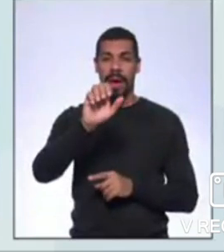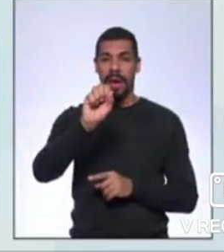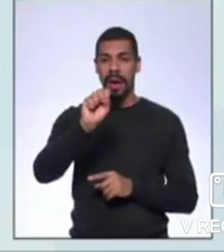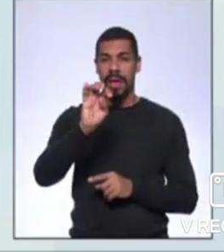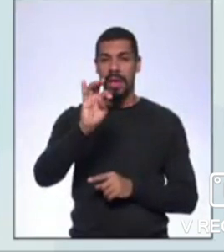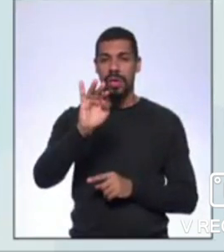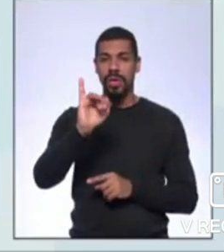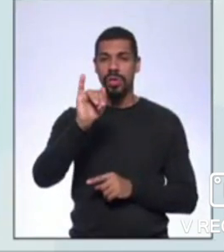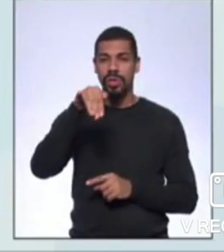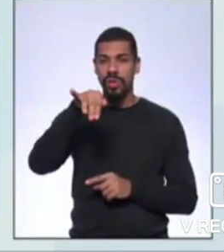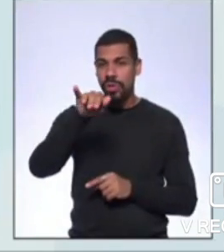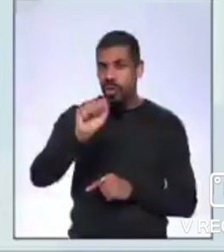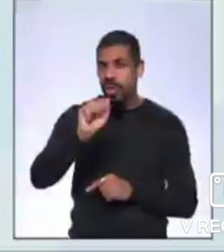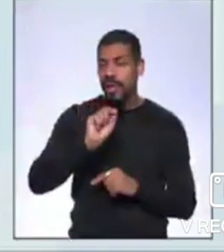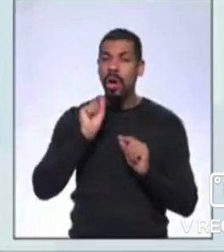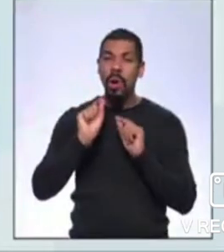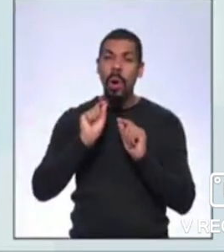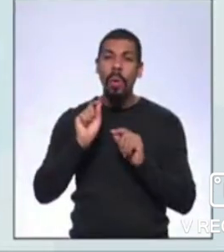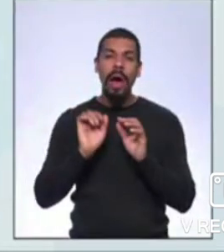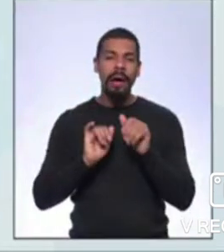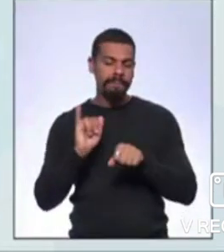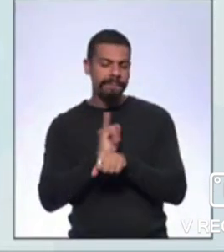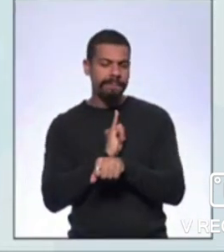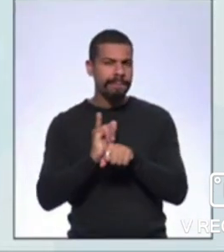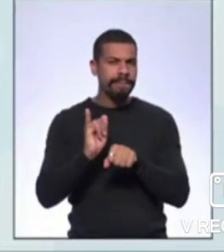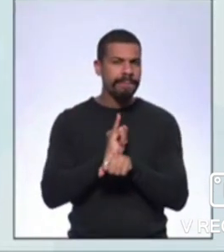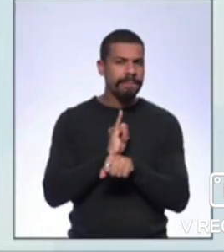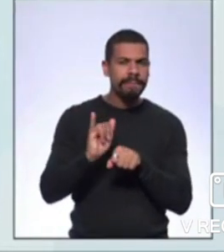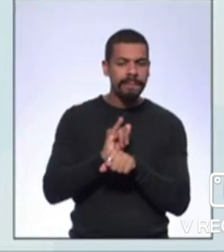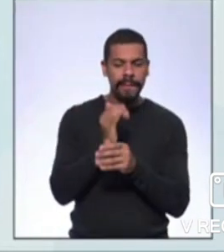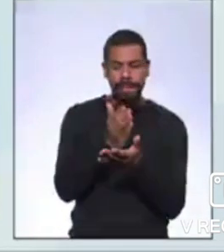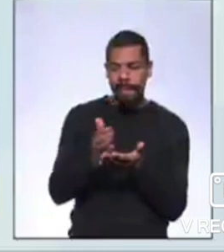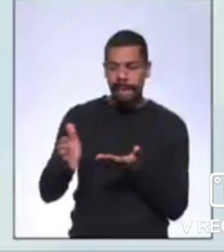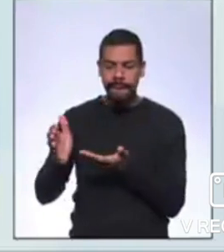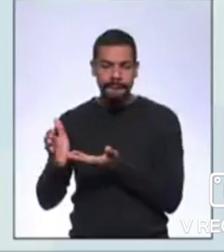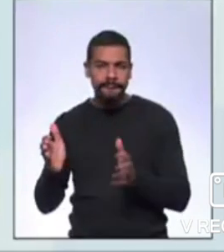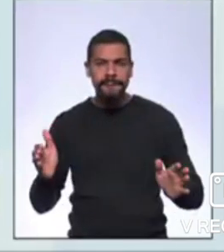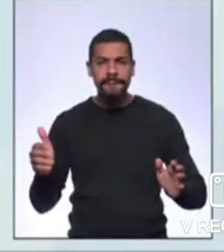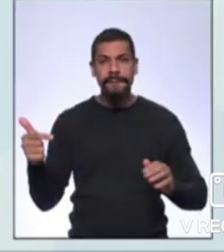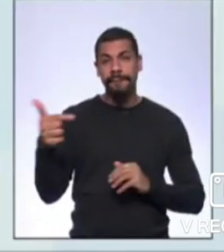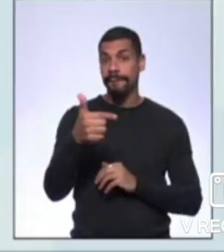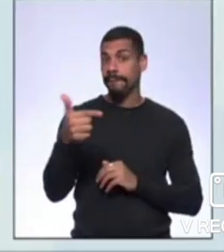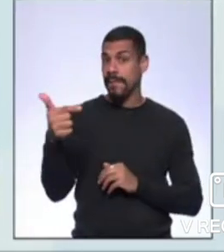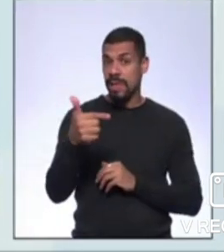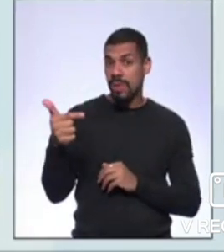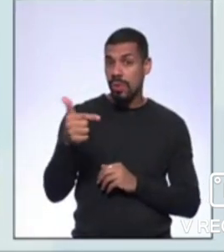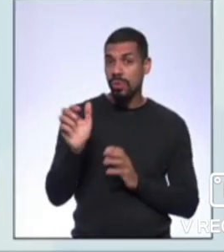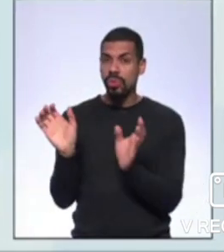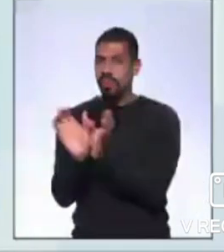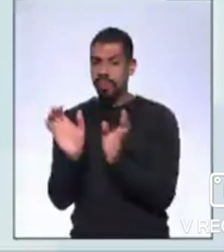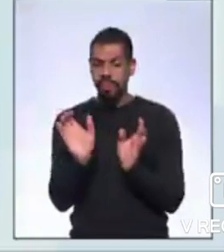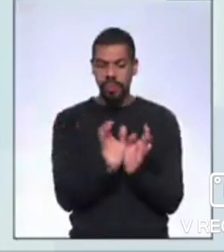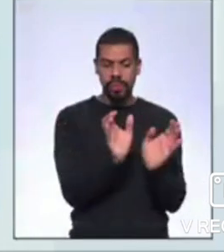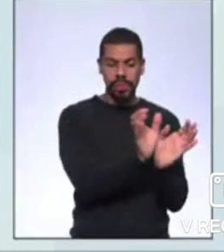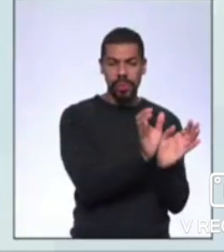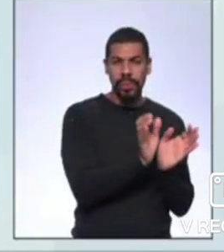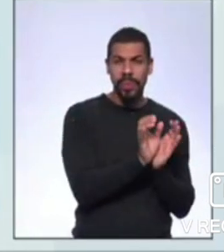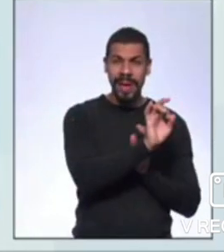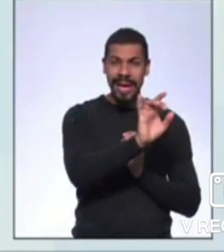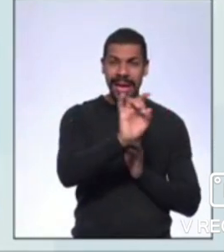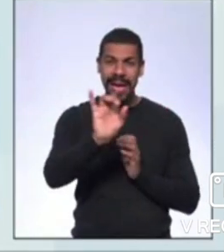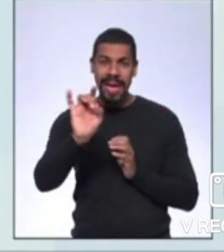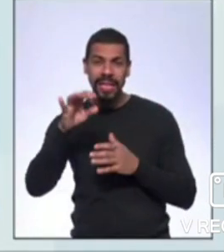utilizada pelos hebreus foi dividir o povo hebreu em 12 tribos. Cada tribo tinha uma liderança, né,